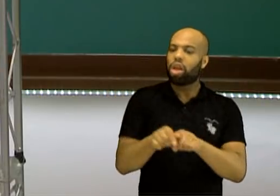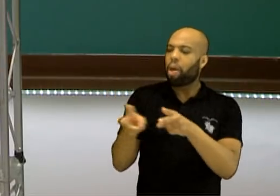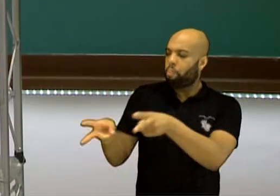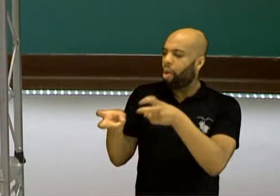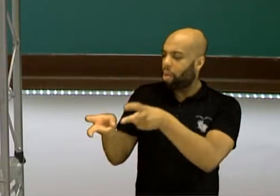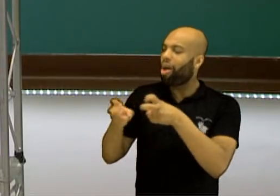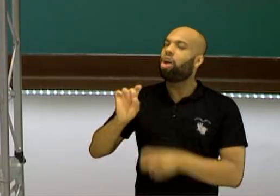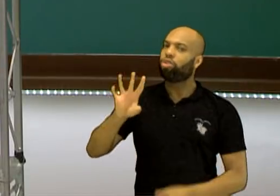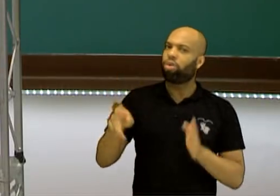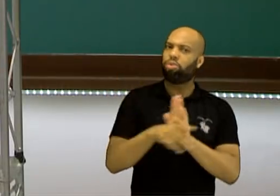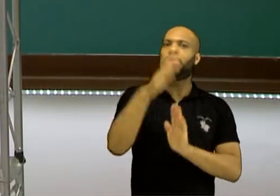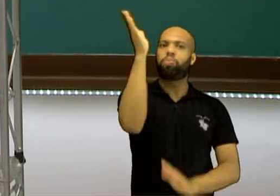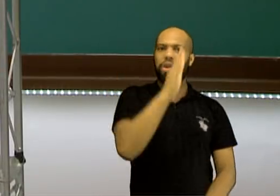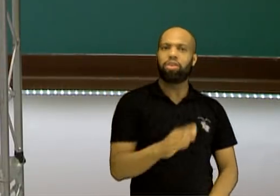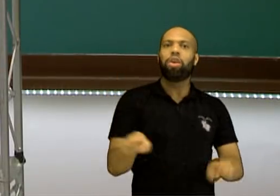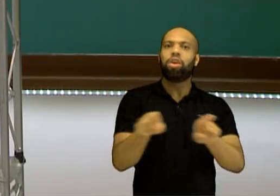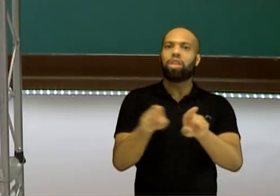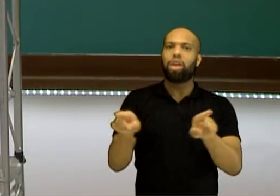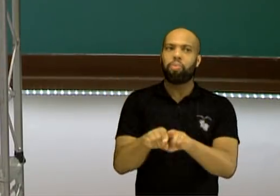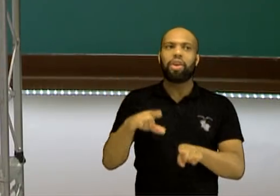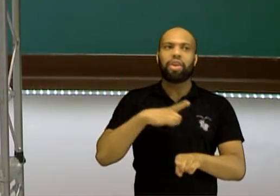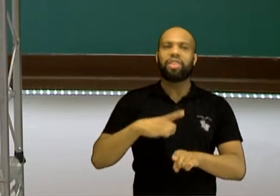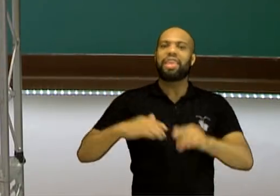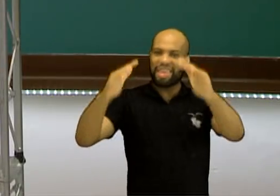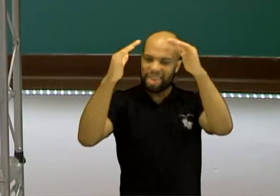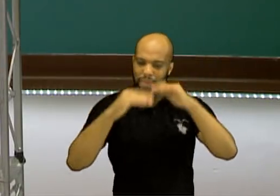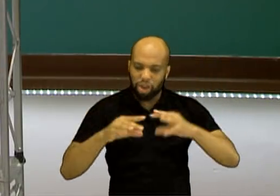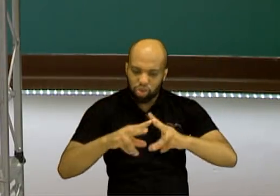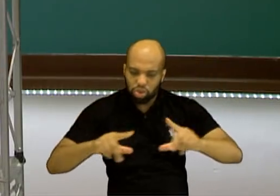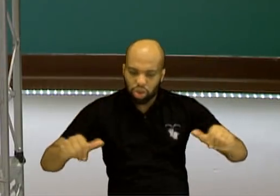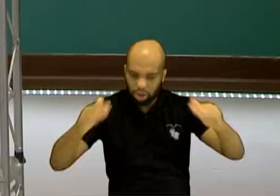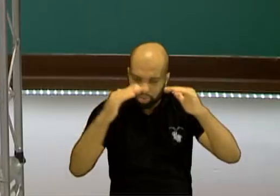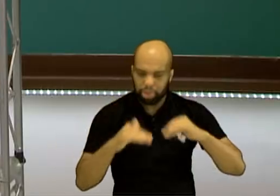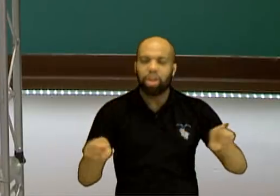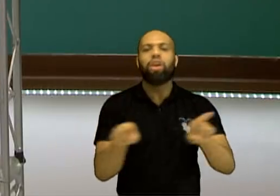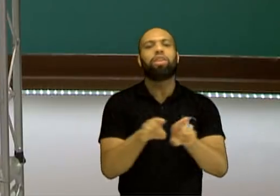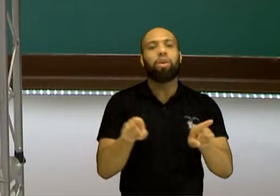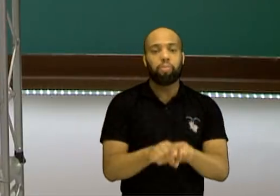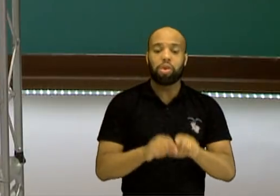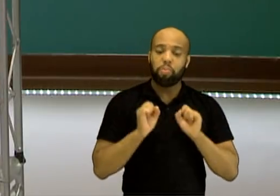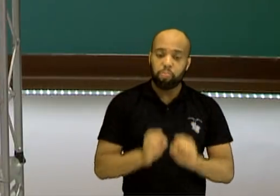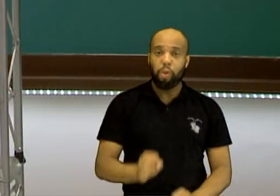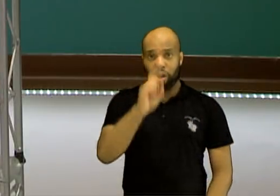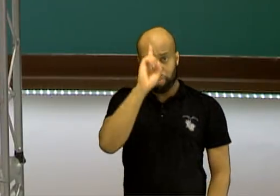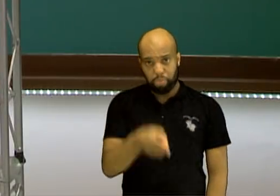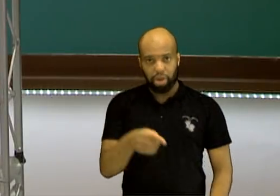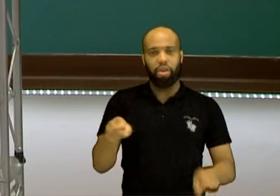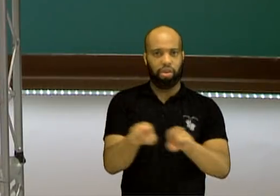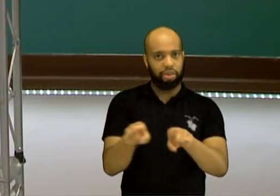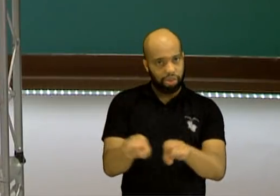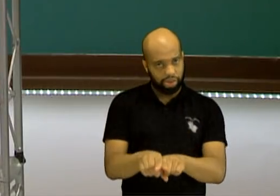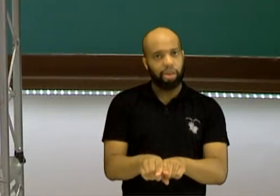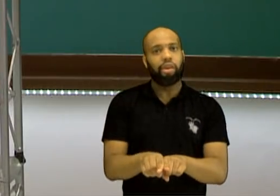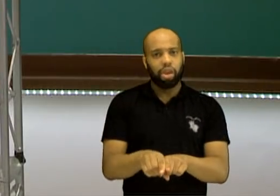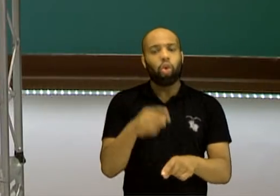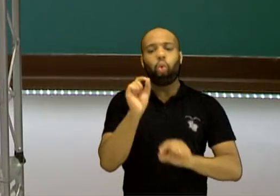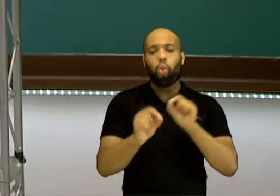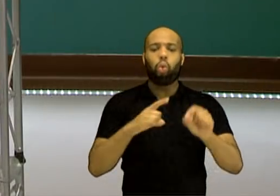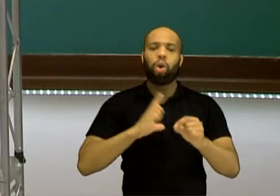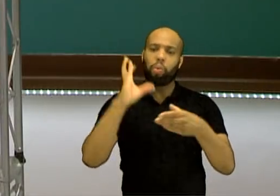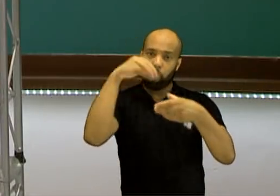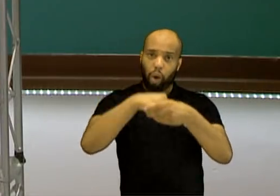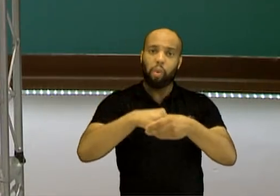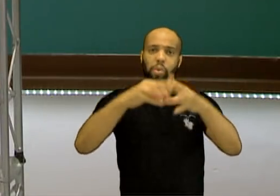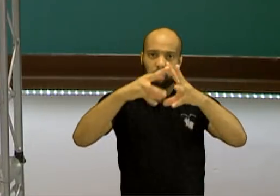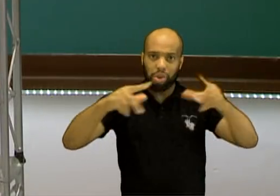esse território. E o subsolo também do nosso território, nós temos soberania. O que existe no subsolo é de